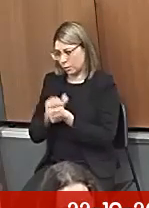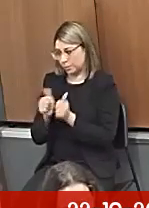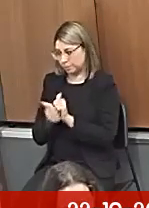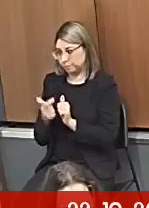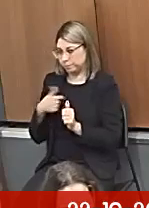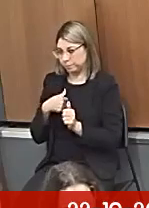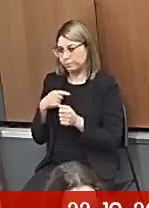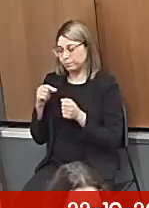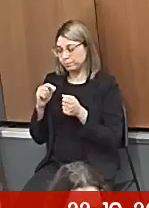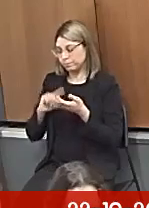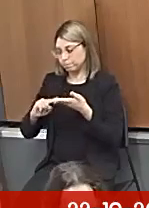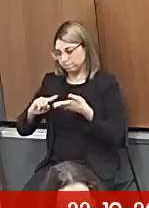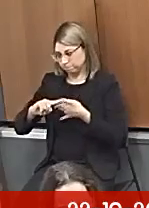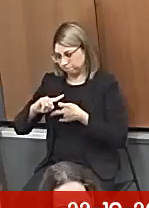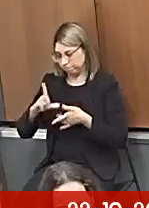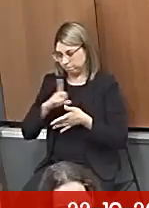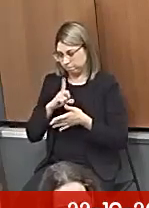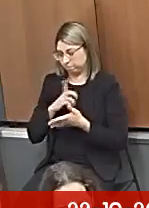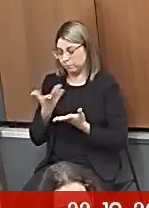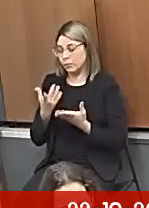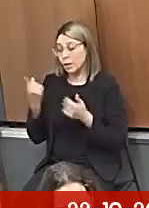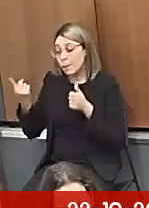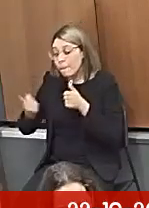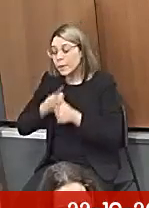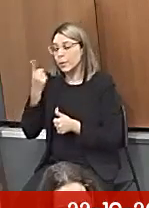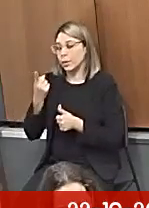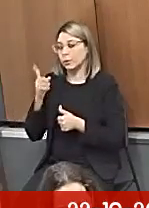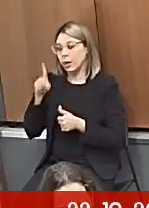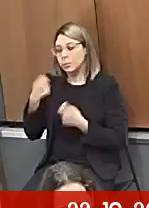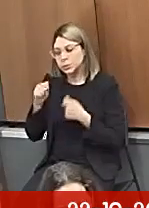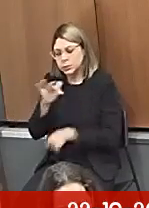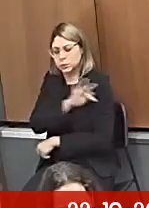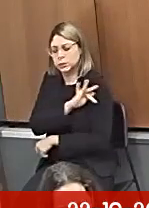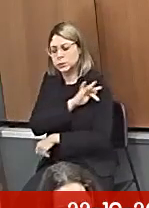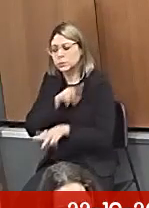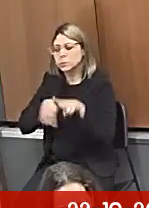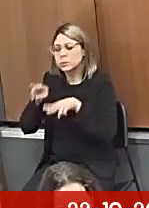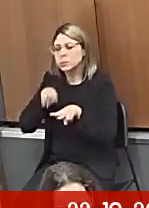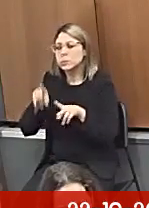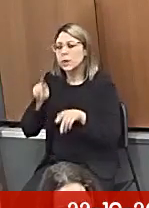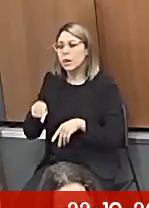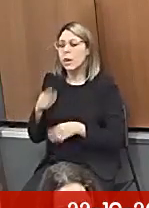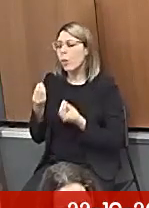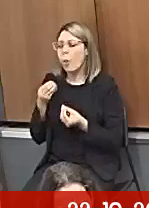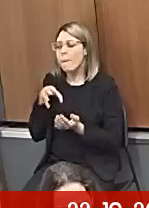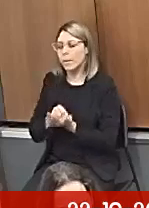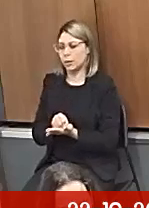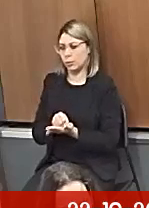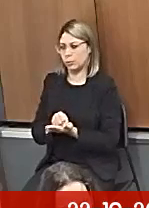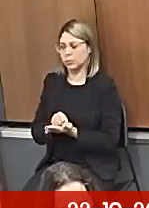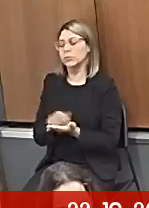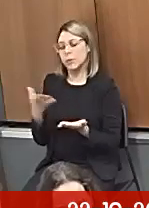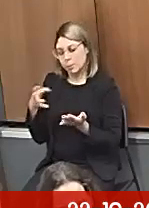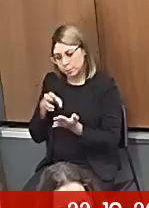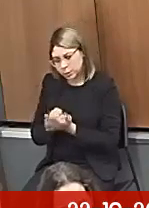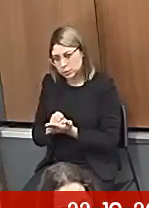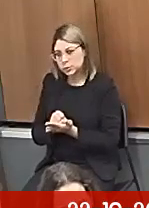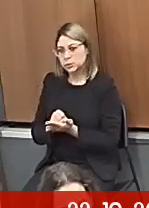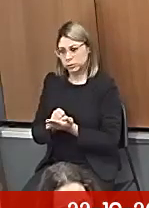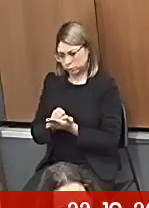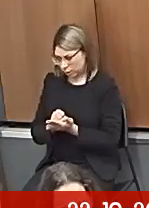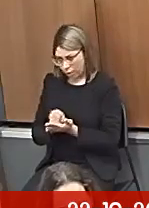aqui alguns pontos. Eu acho que a primeira coisa é uma fiscalização com relação às questões de matrícula. As matrículas estão